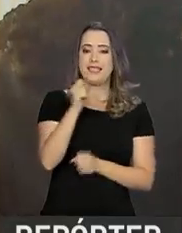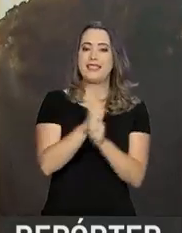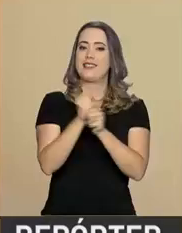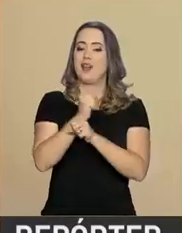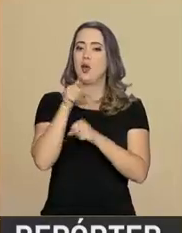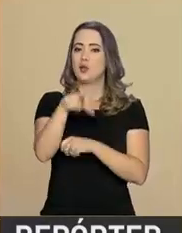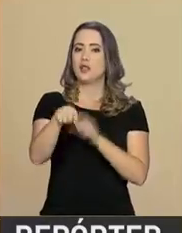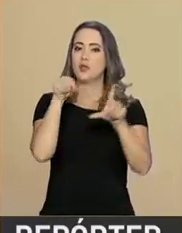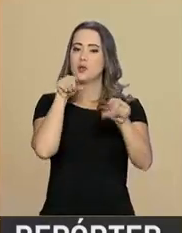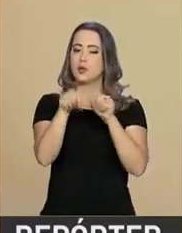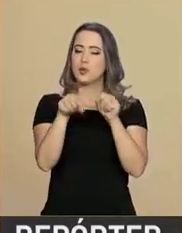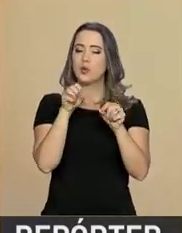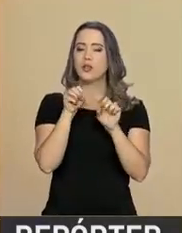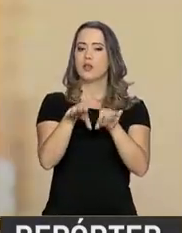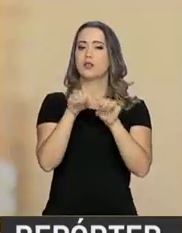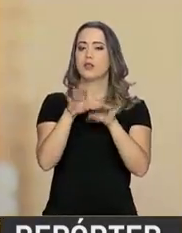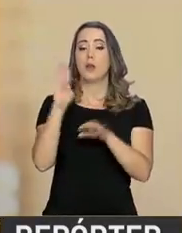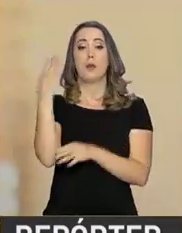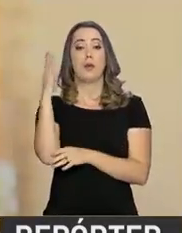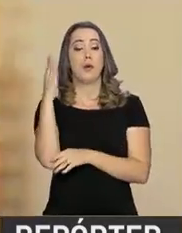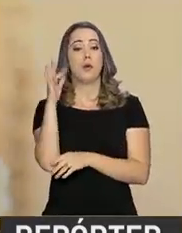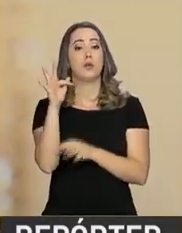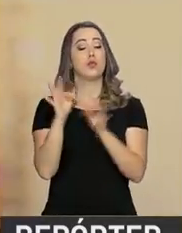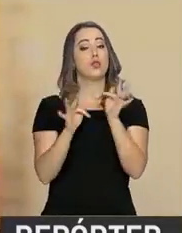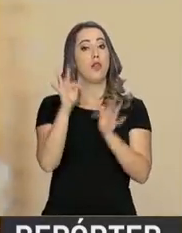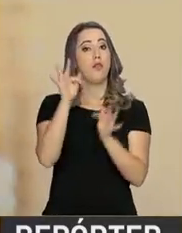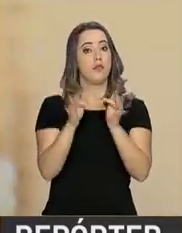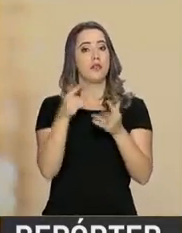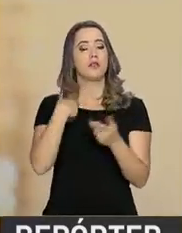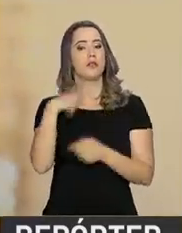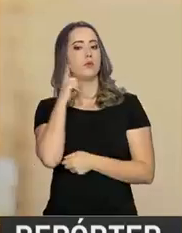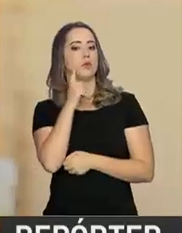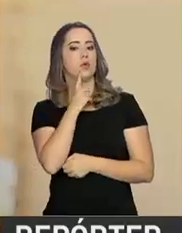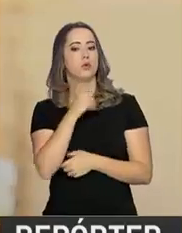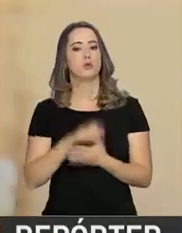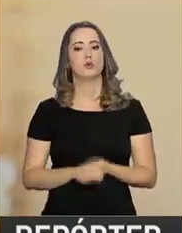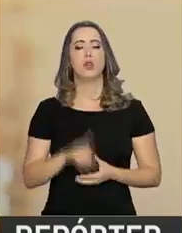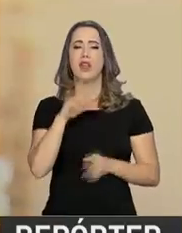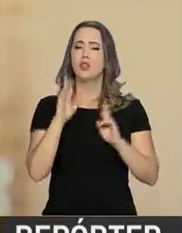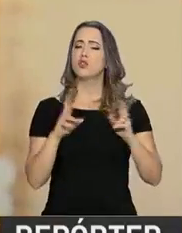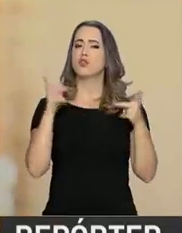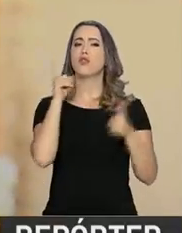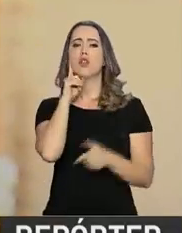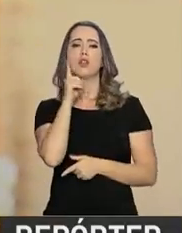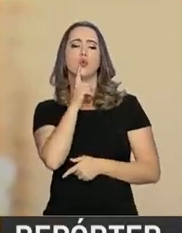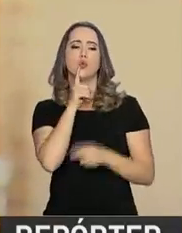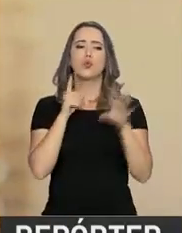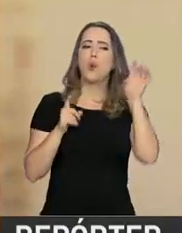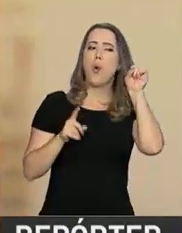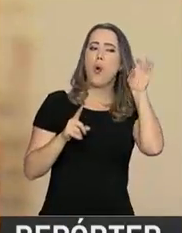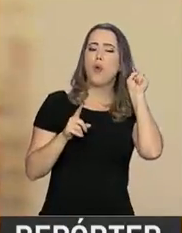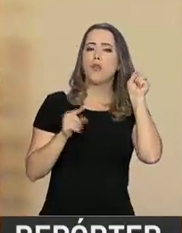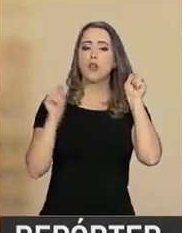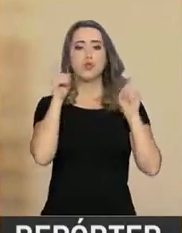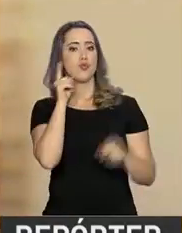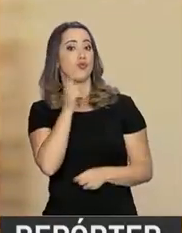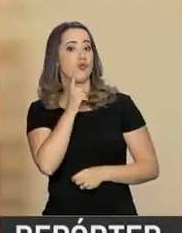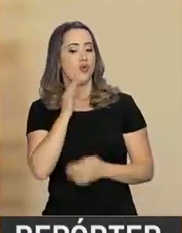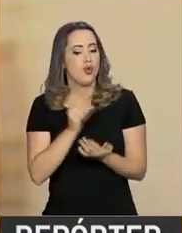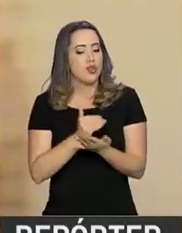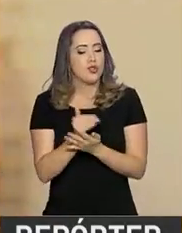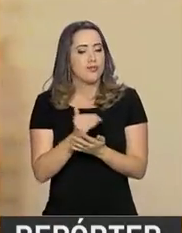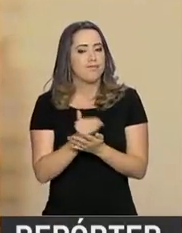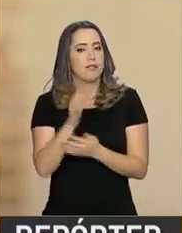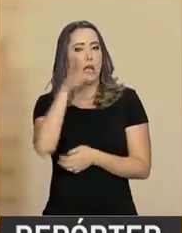física alunos surdos recentemente de um dos alunos que ouvem o alunos surdos quando chega para nós ele ainda está em processo